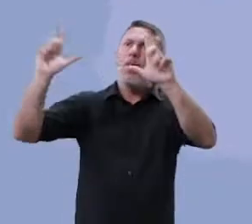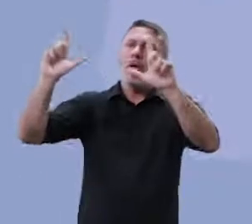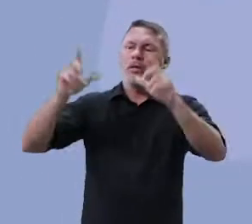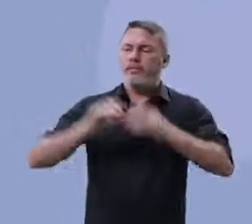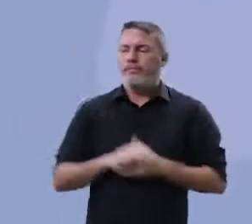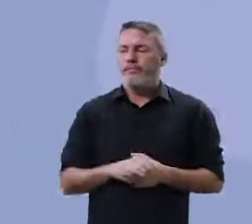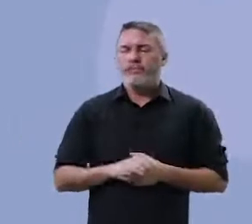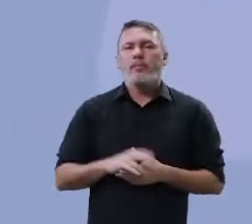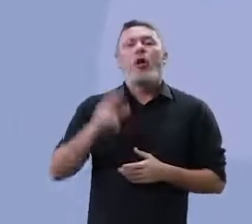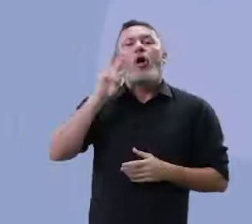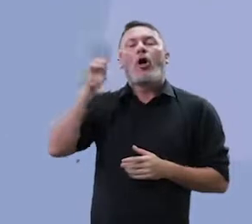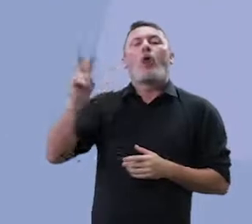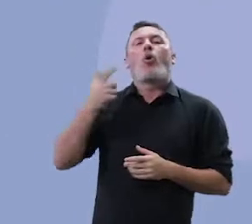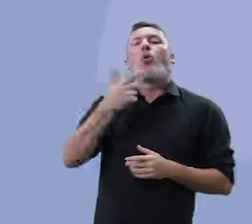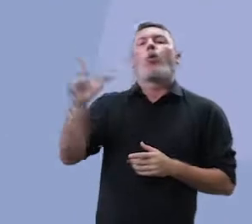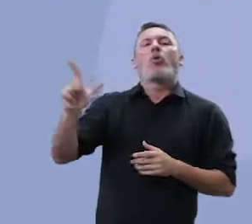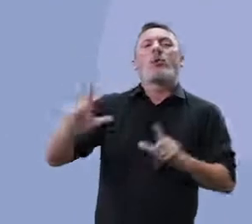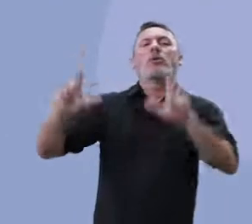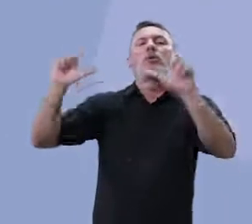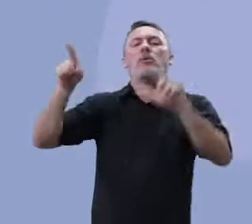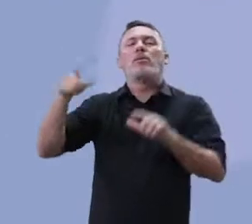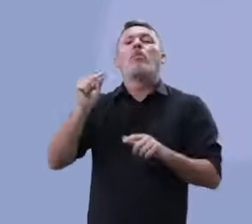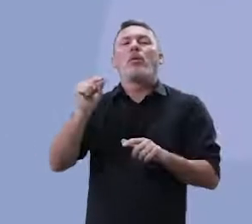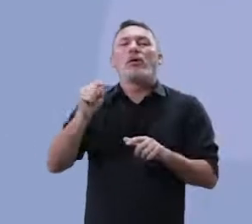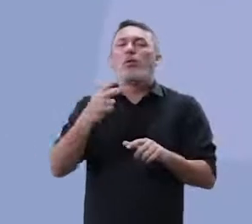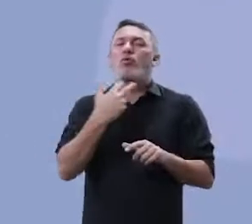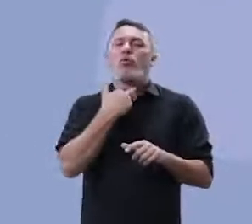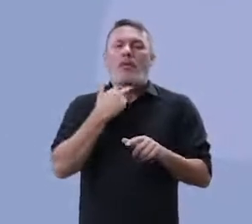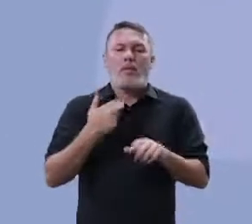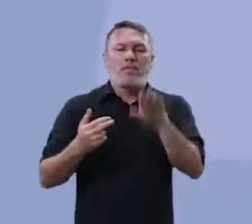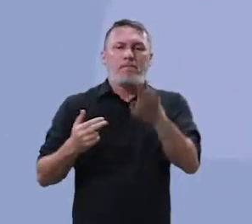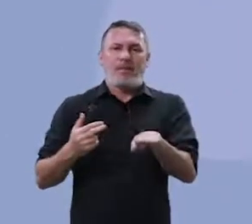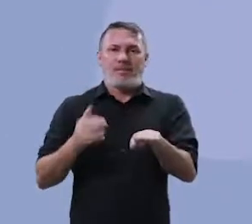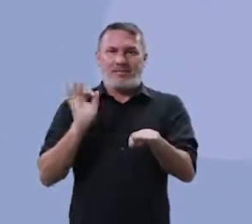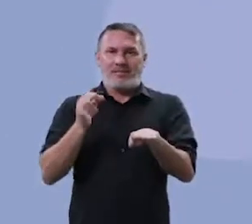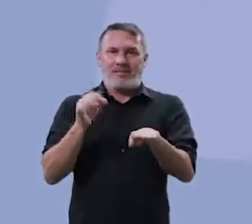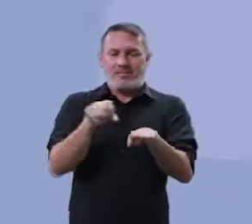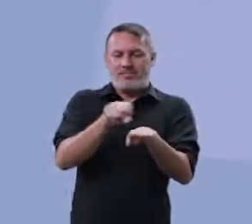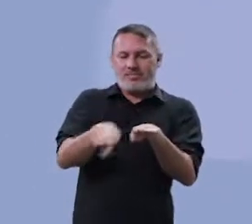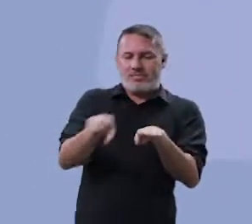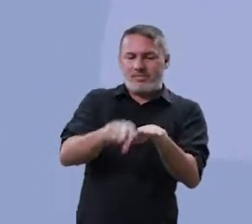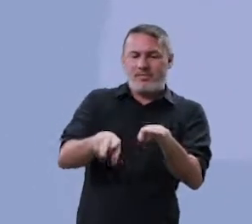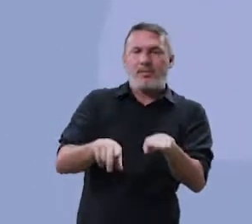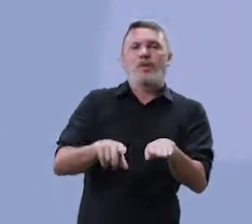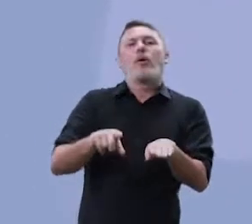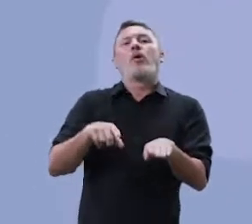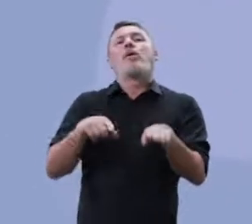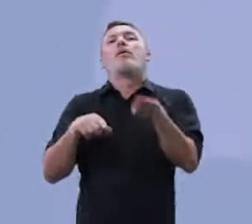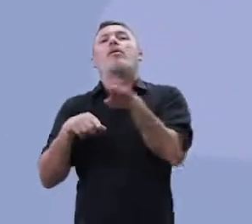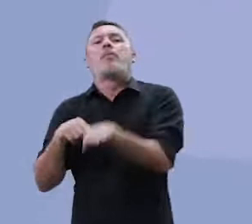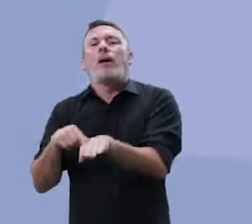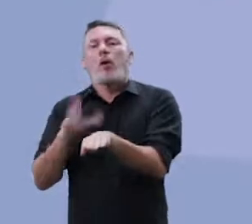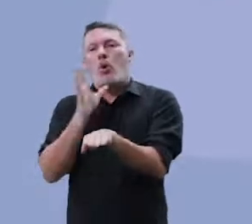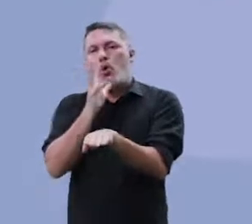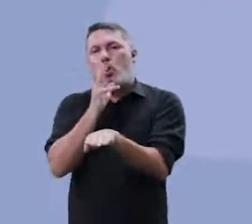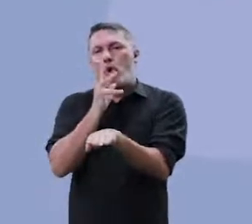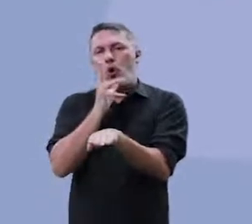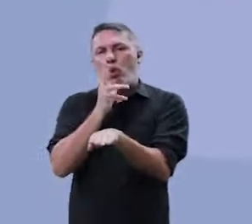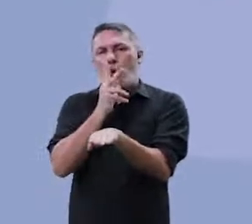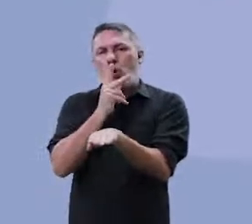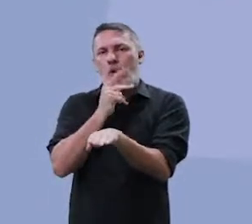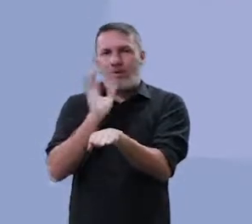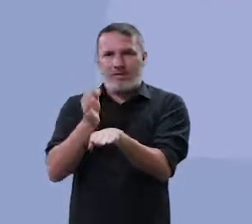somente com essa placa. Olha essa outra. Proibido estacionar, né? E proibido parar e estacionar.